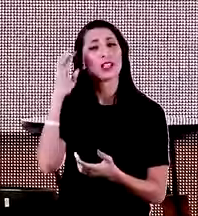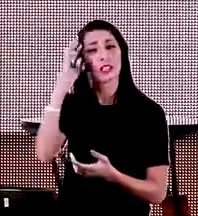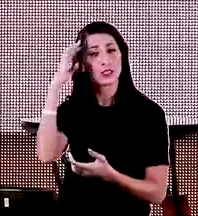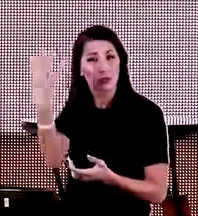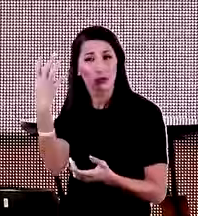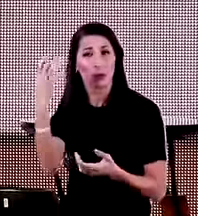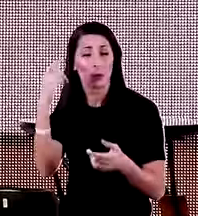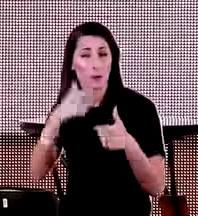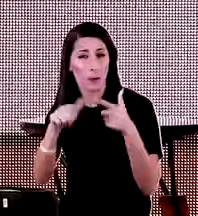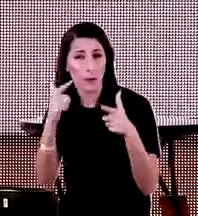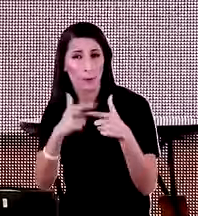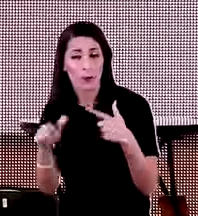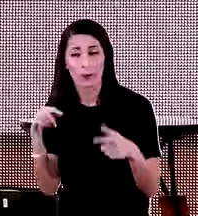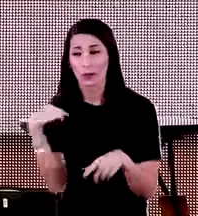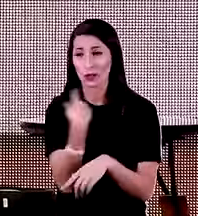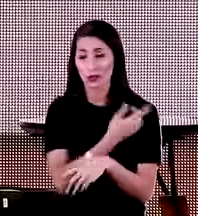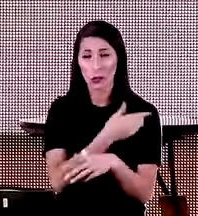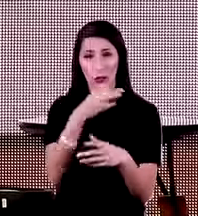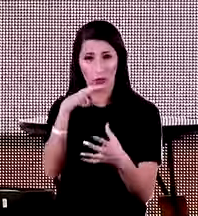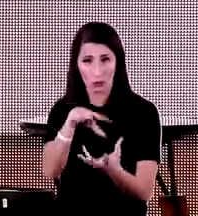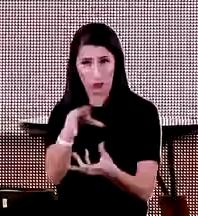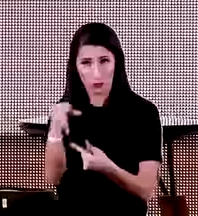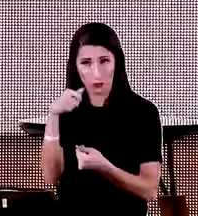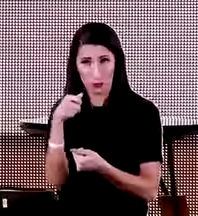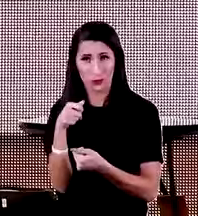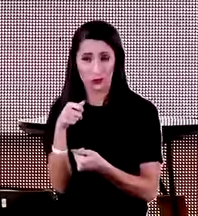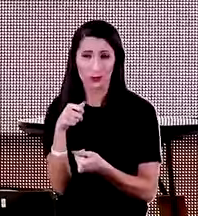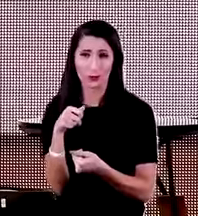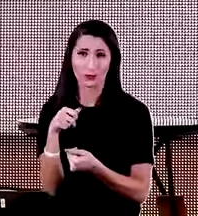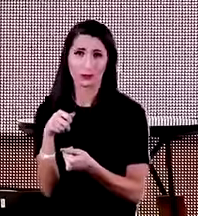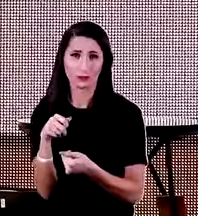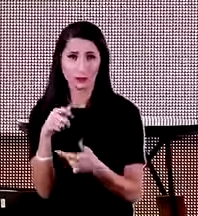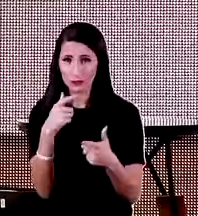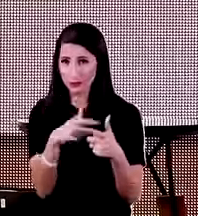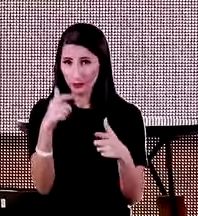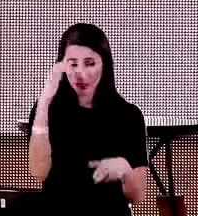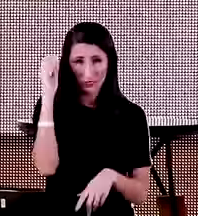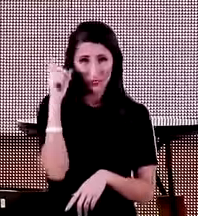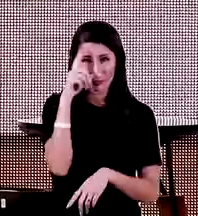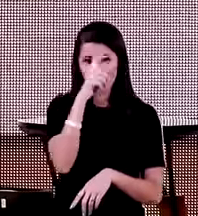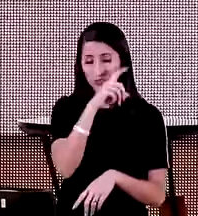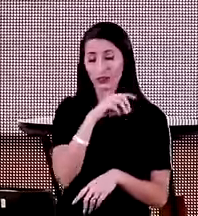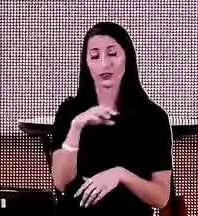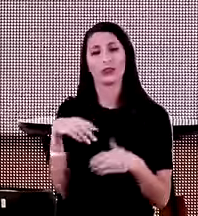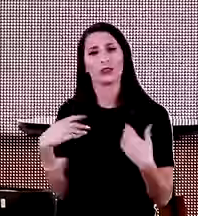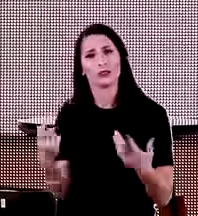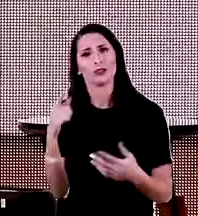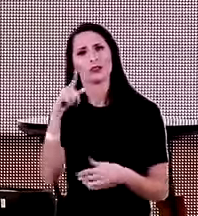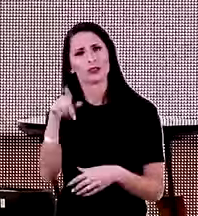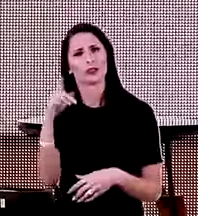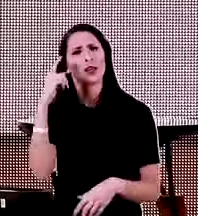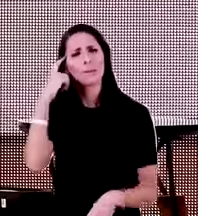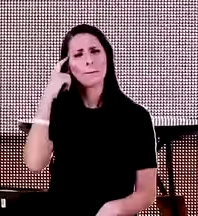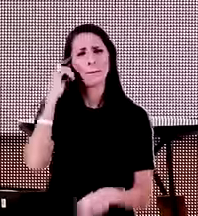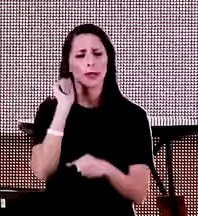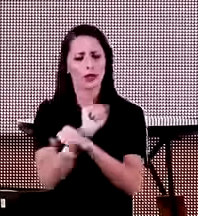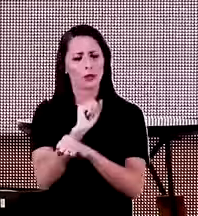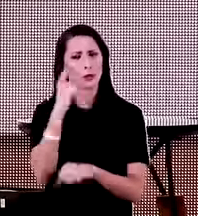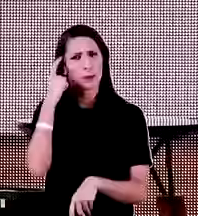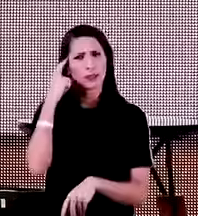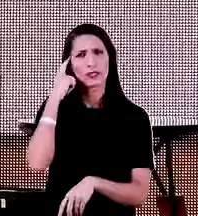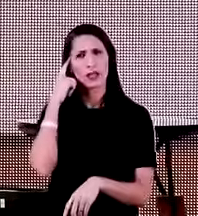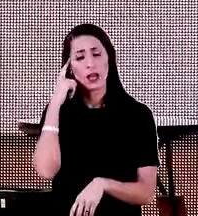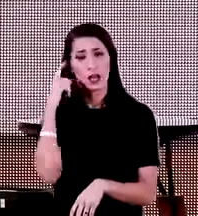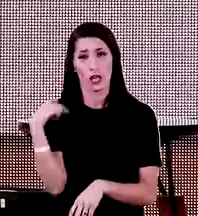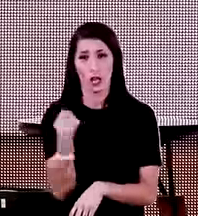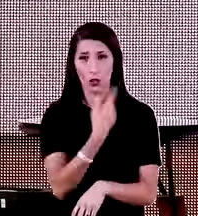uma música. Tiago, só suba aqui em nome de Jesus. O negócio tá difícil. Gente, eu vou perguntar. Você já parou para pensar que a gente quer